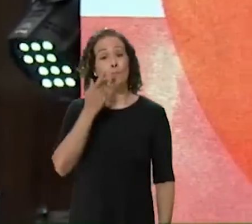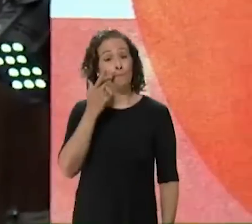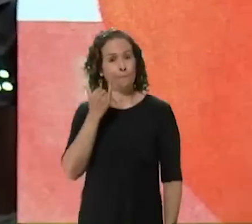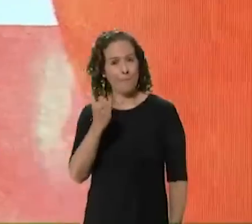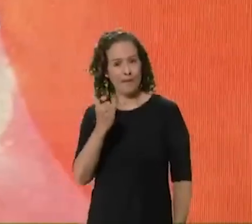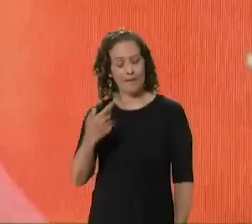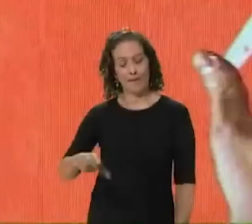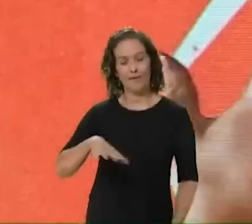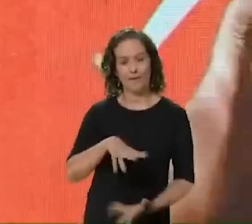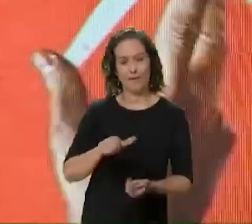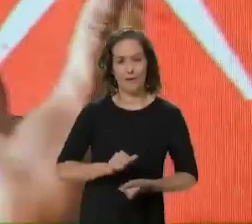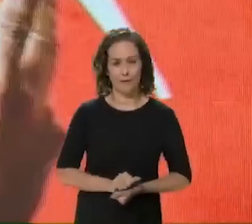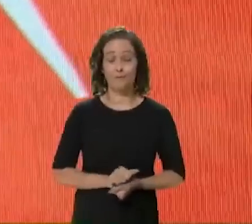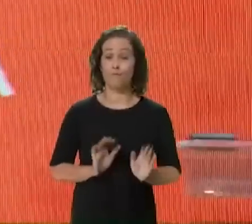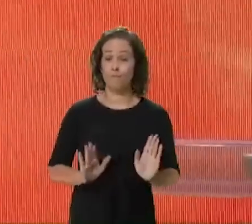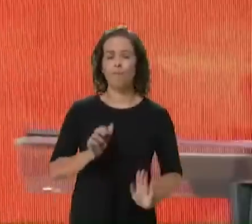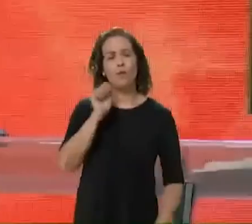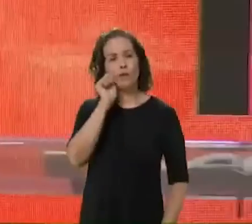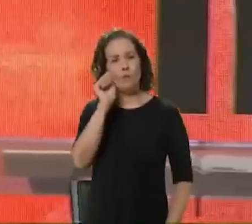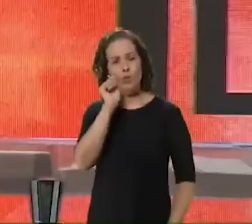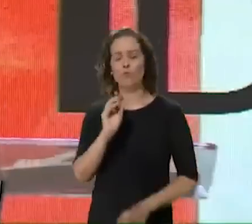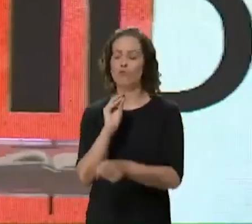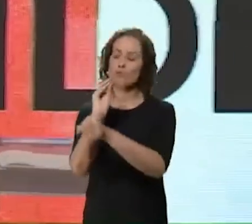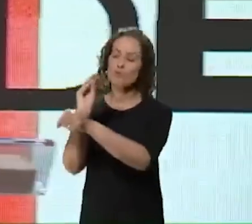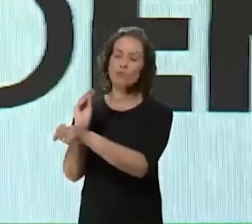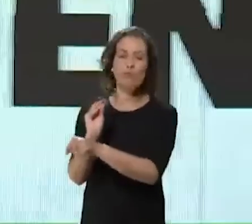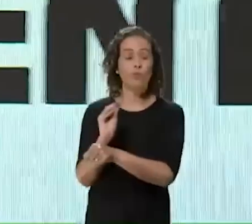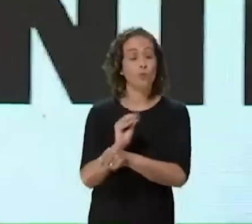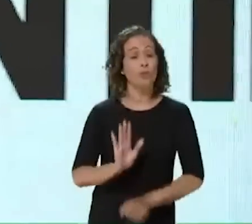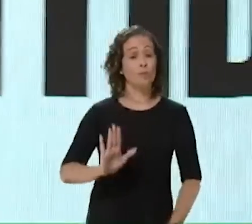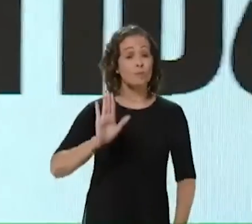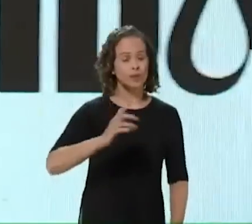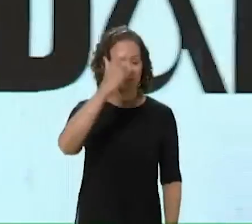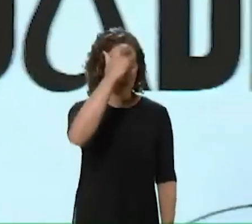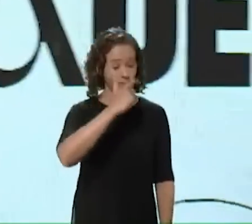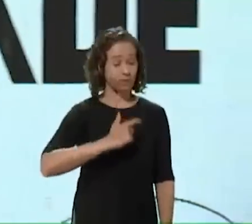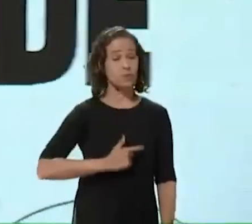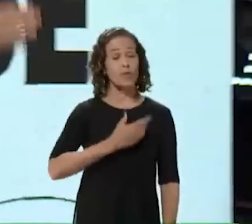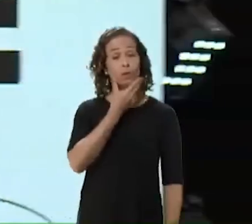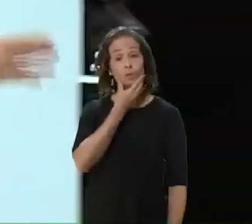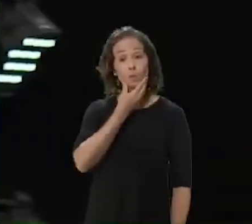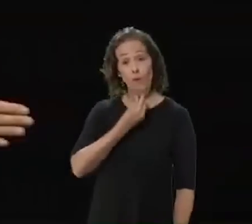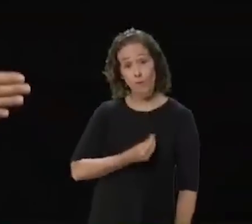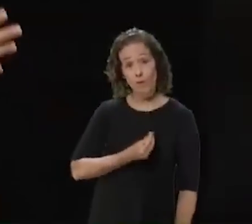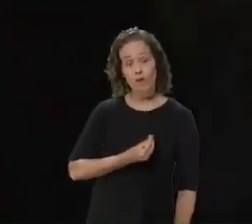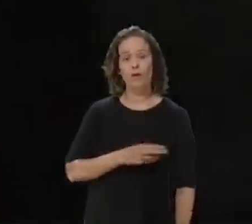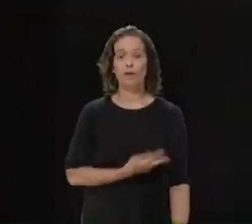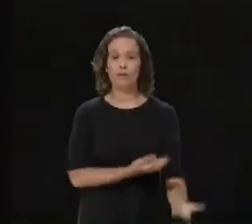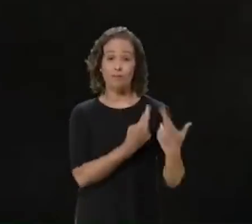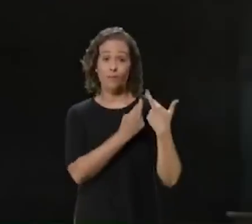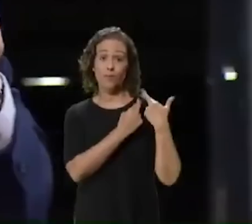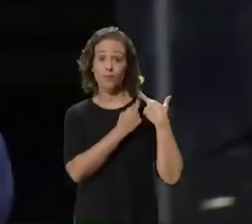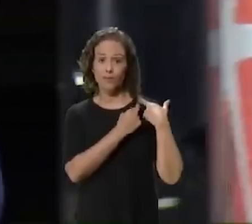forma nenhuma. A mulher, ela nutre, a mulher cuida, mas a figura masculina, ela é responsável